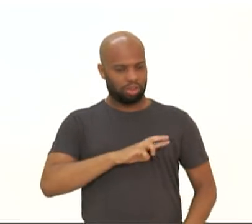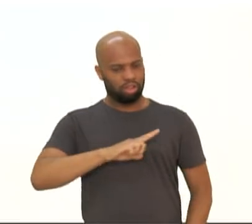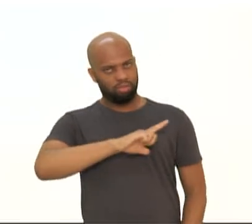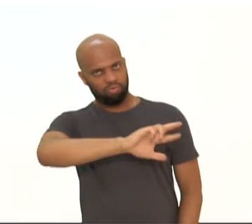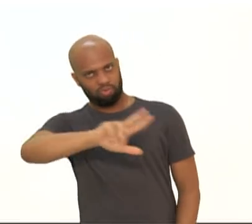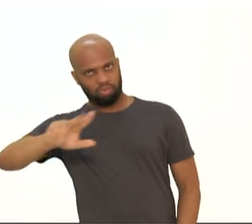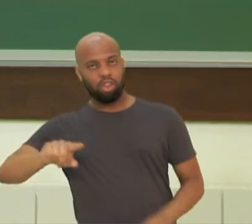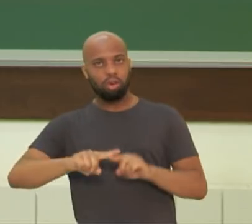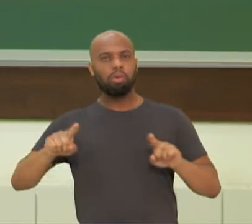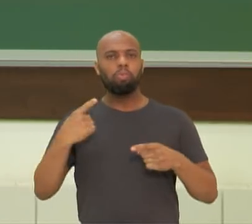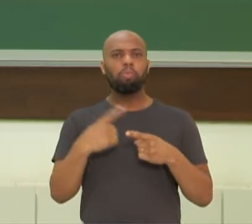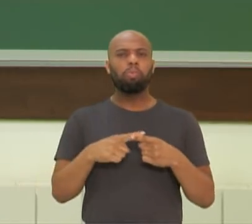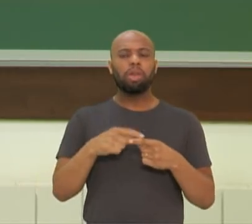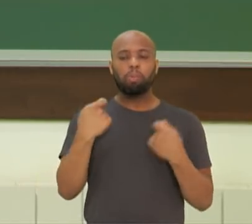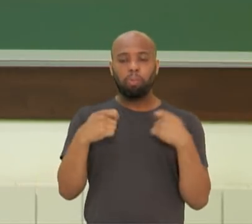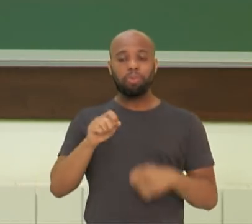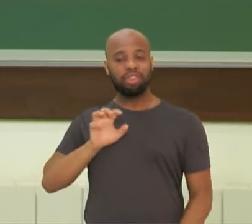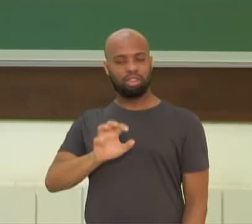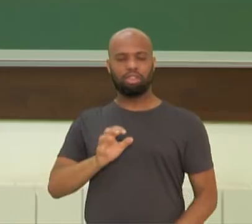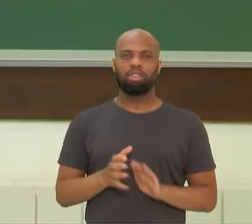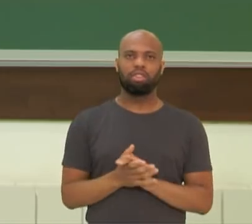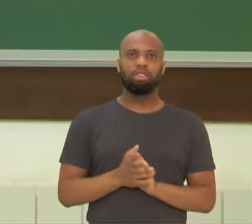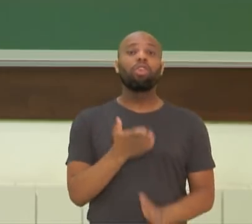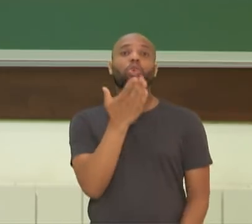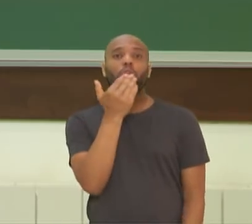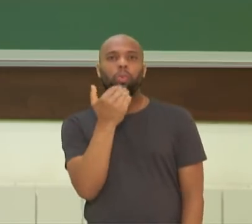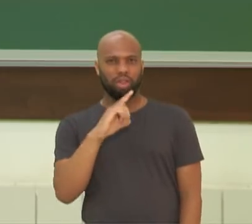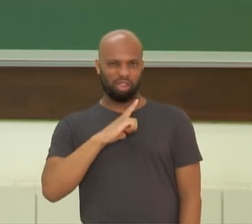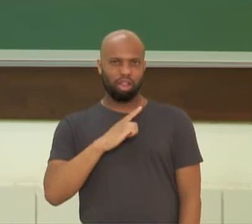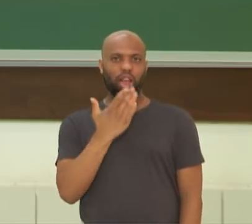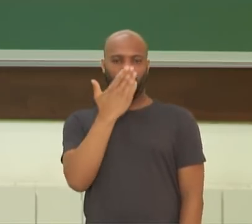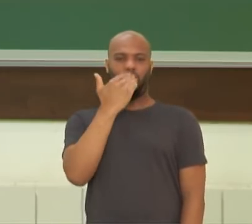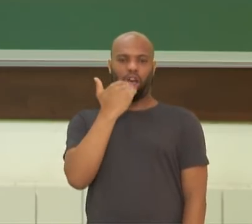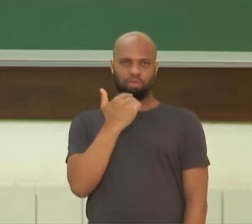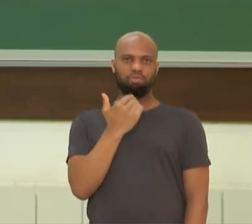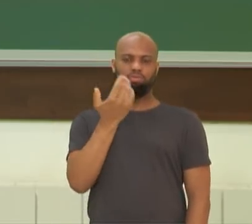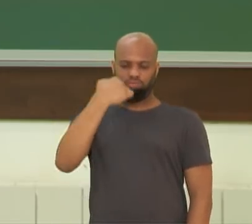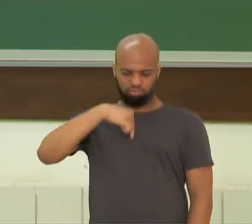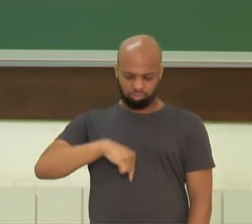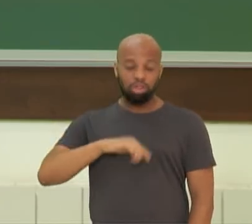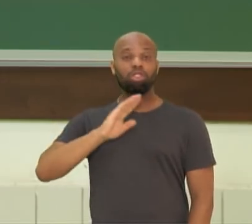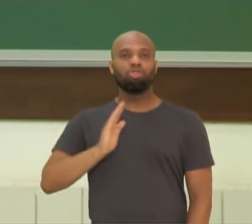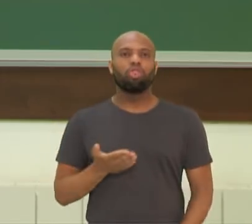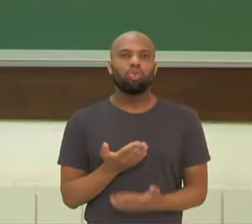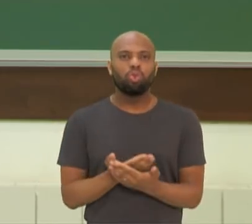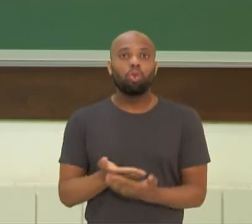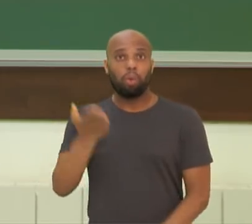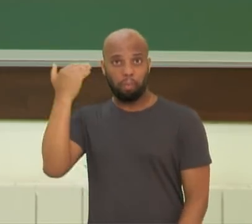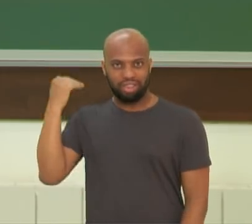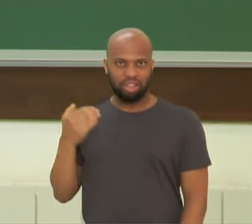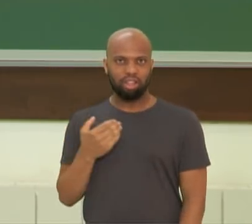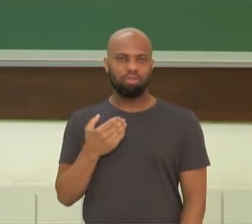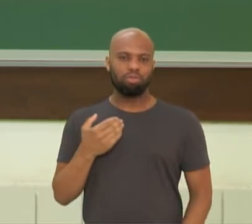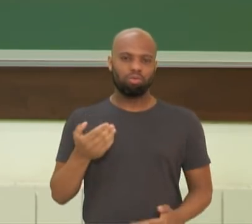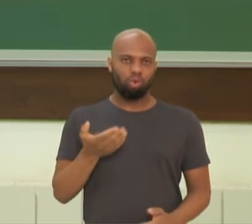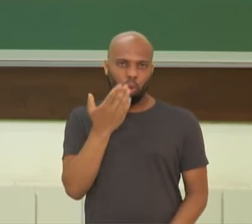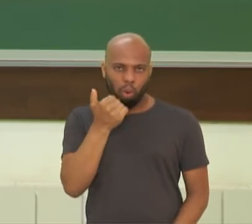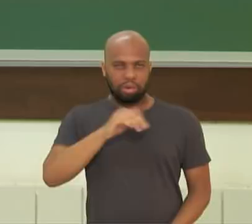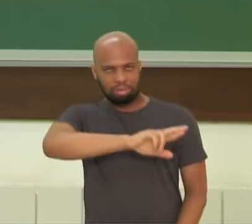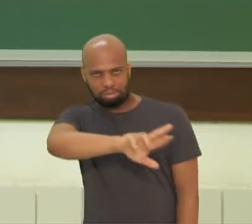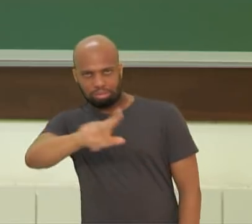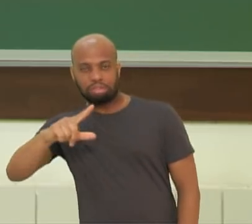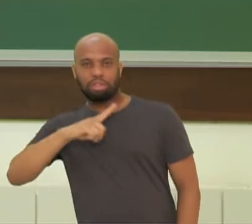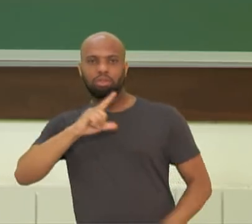humano? Os alimentos que a gente ingere, que nós já estudamos, né, nas aulas passadas, eles